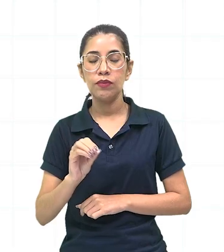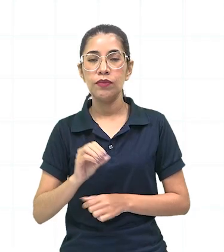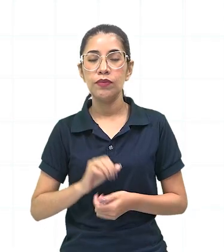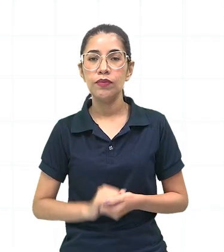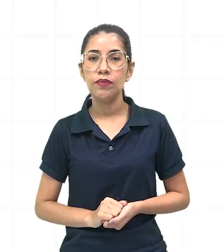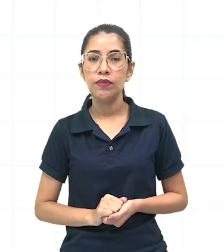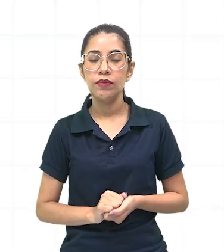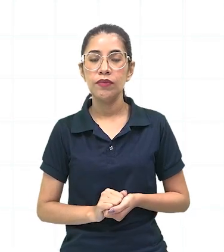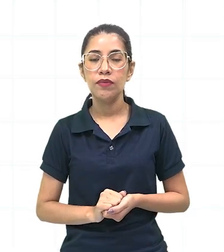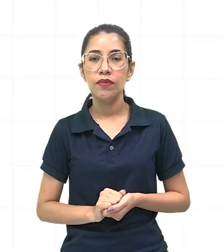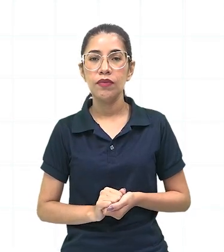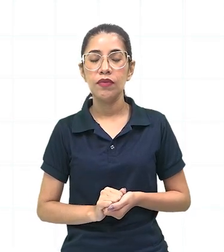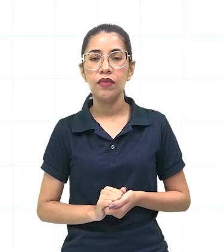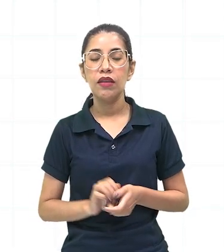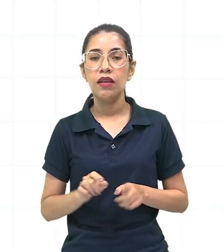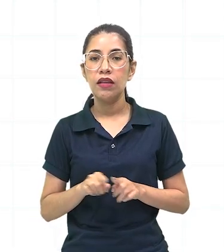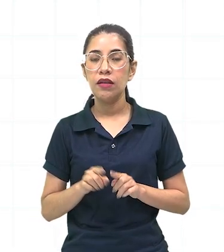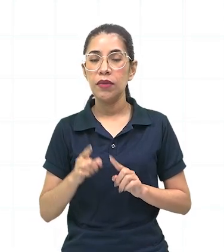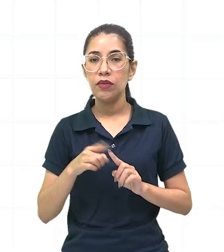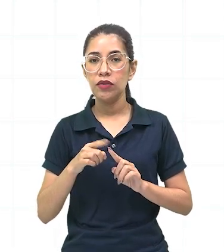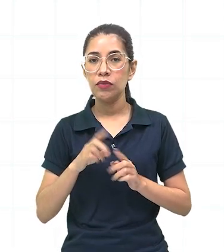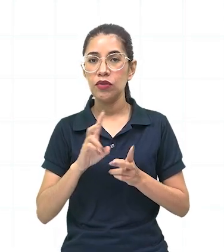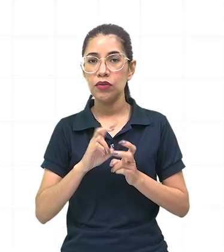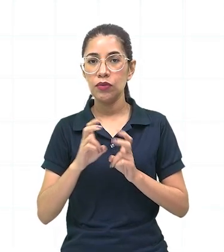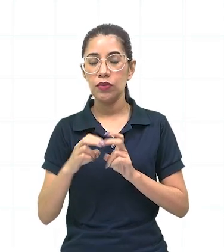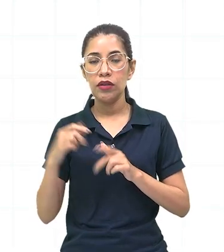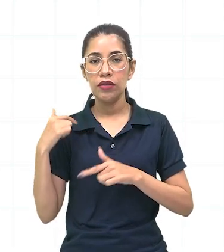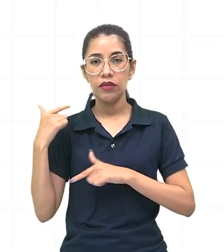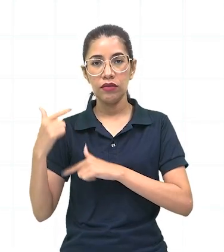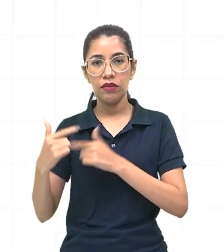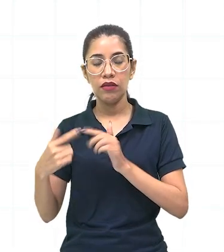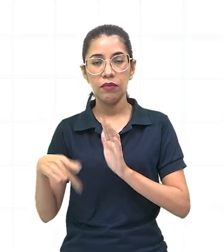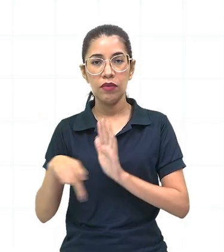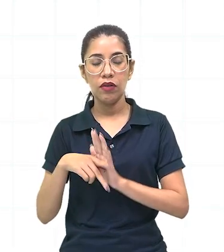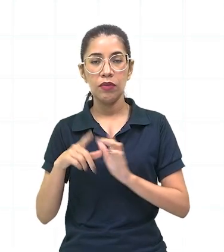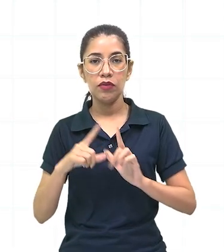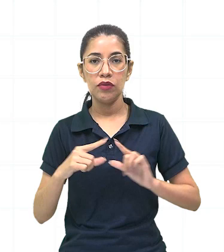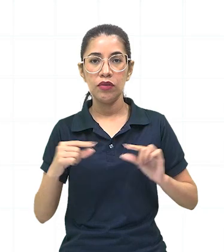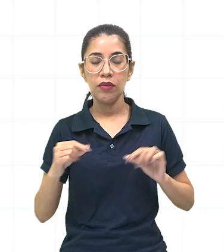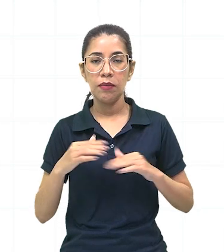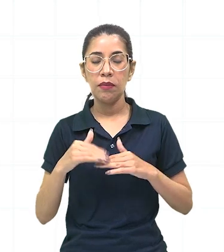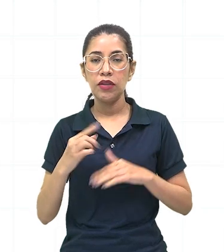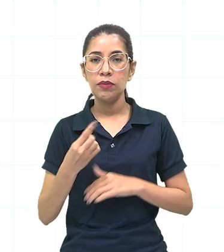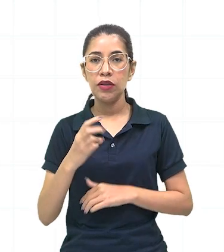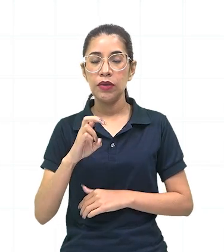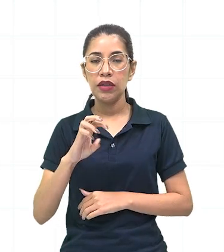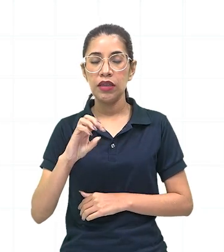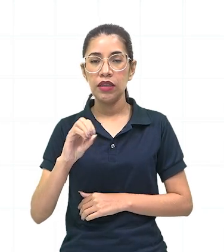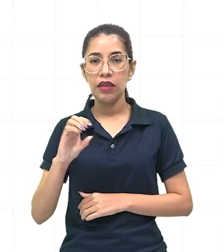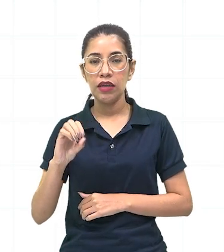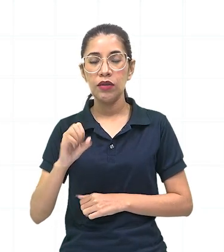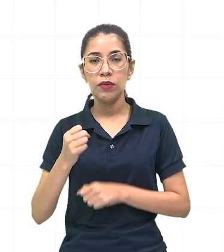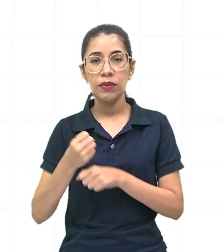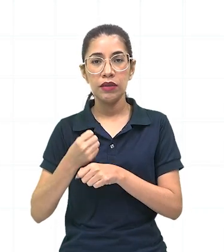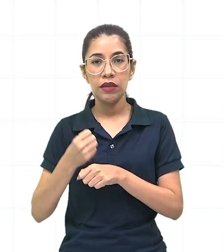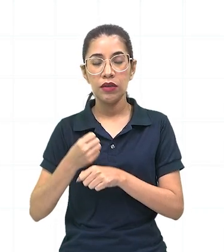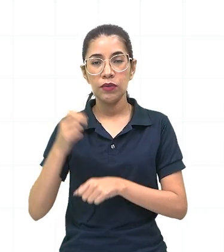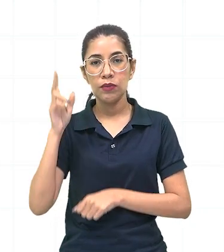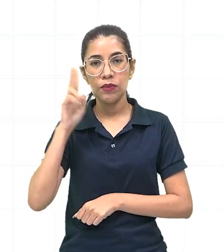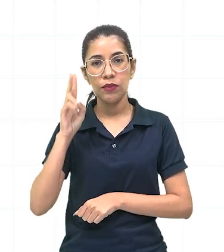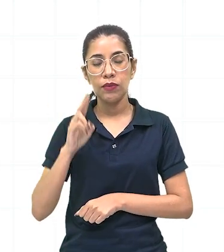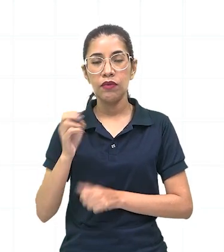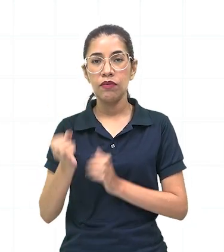Então, o Sumo é uma arte marcial tradicional do Japão, com mais de 1.500 anos de história.